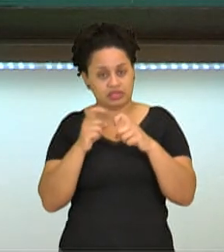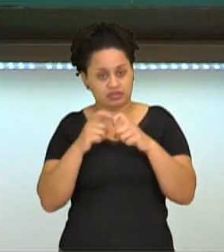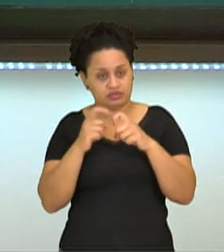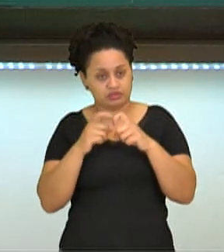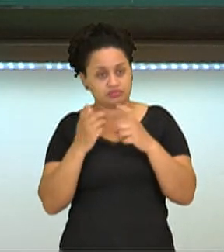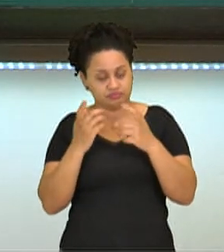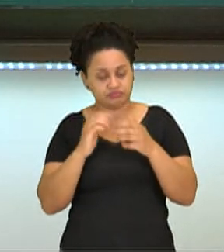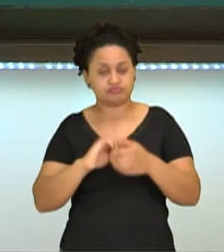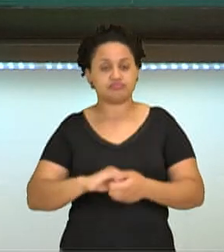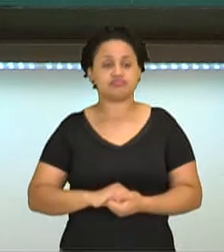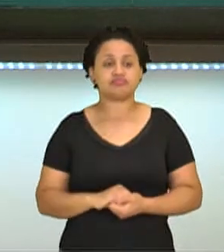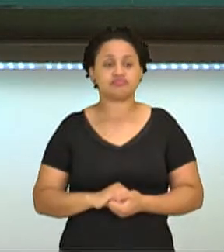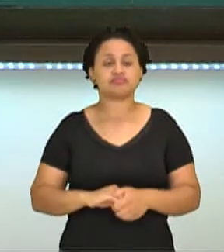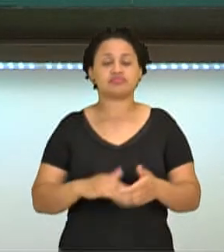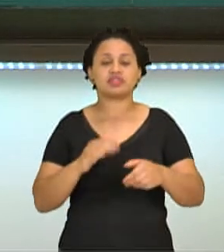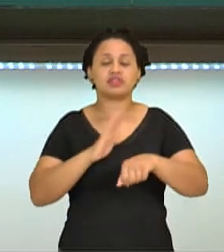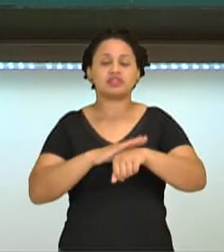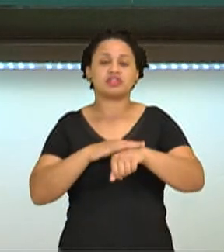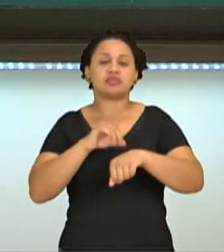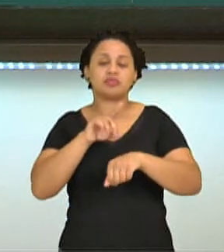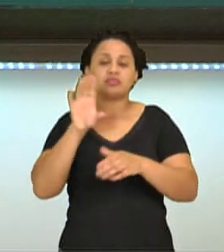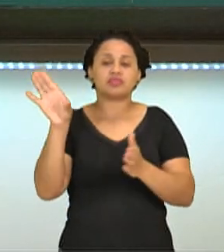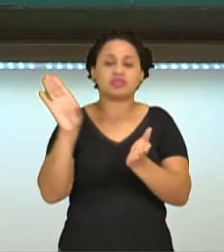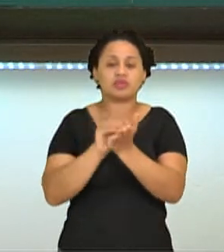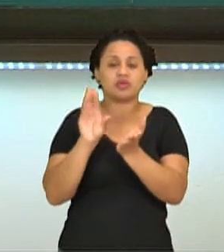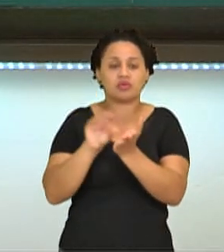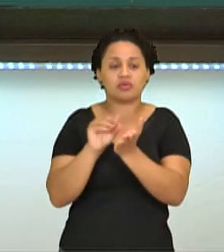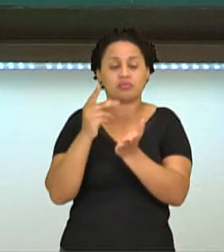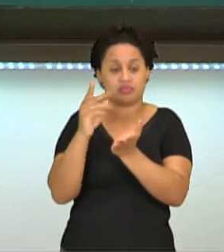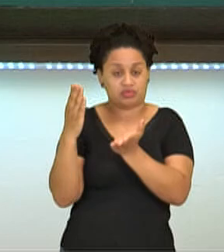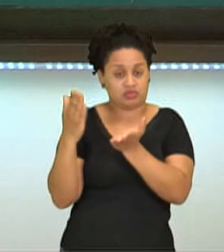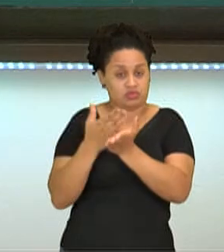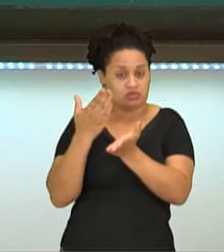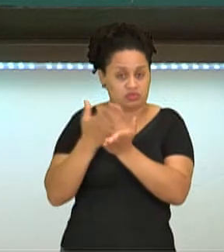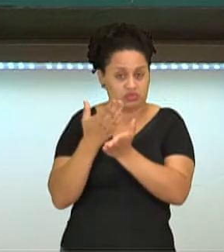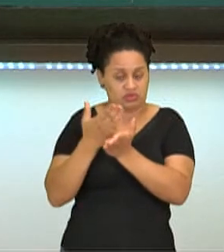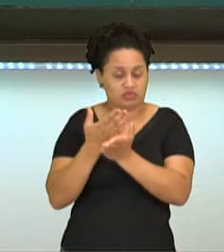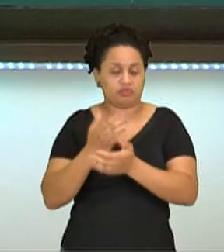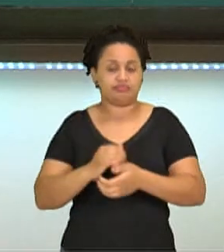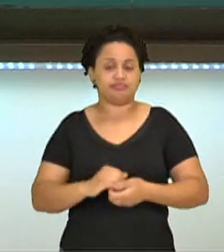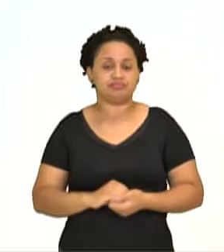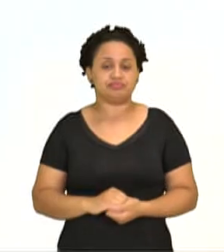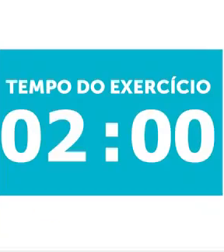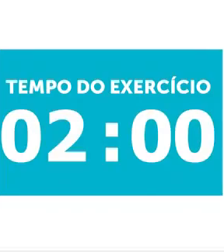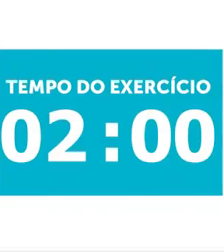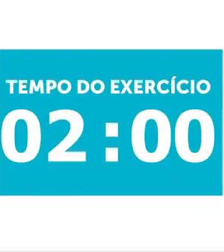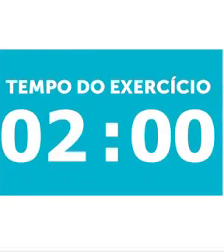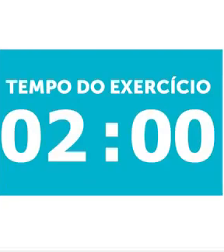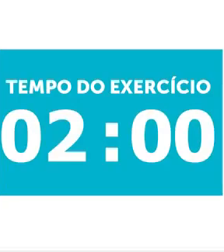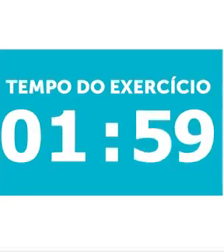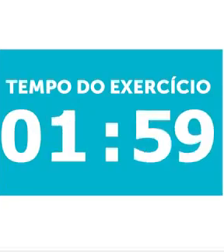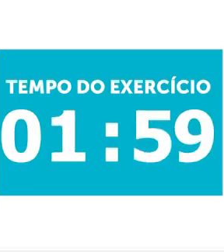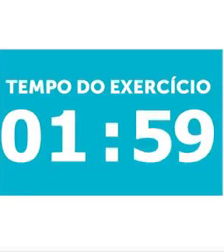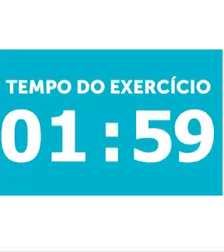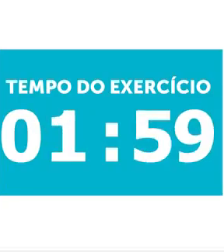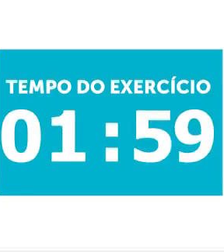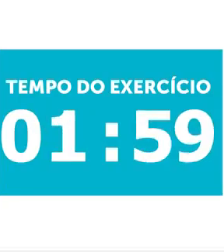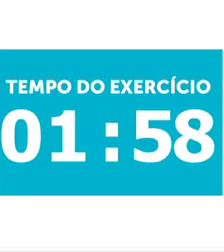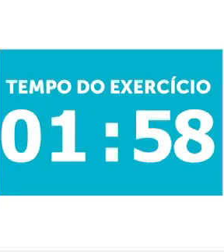a médica. Um tempinho para vocês copiarem as occupations.